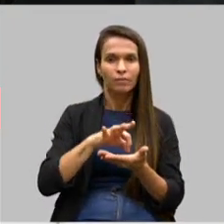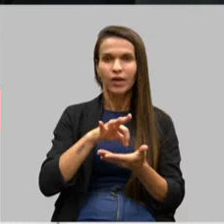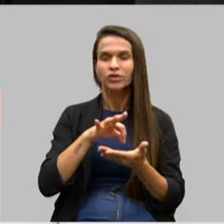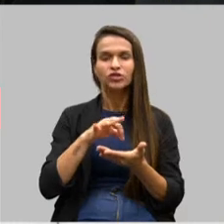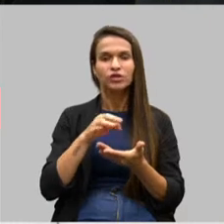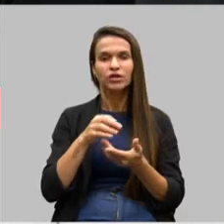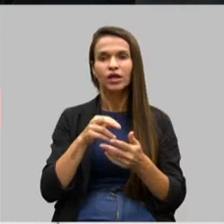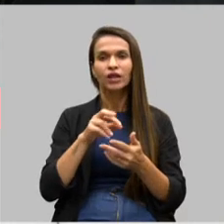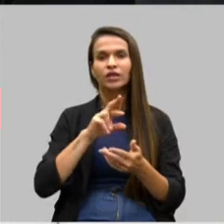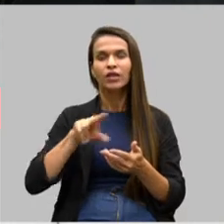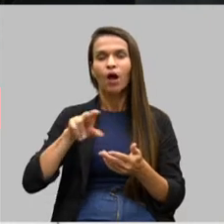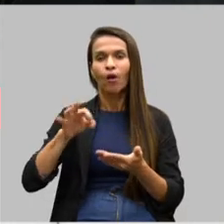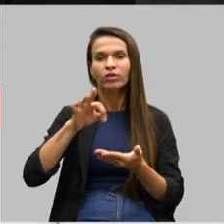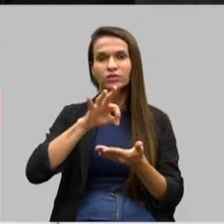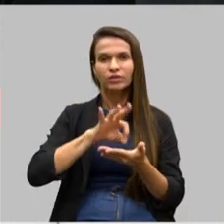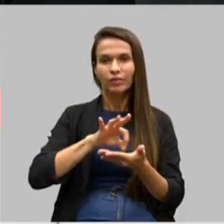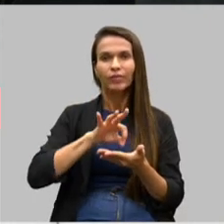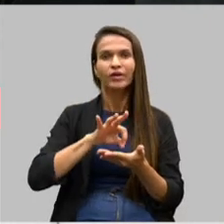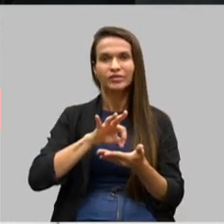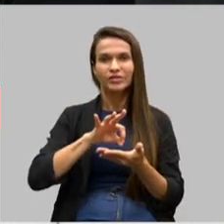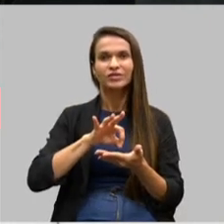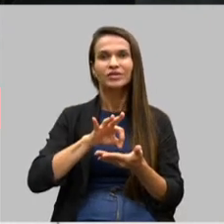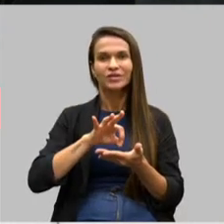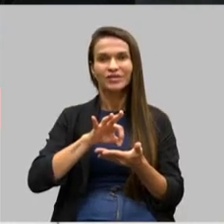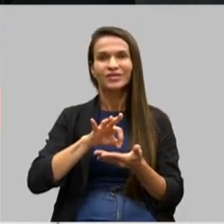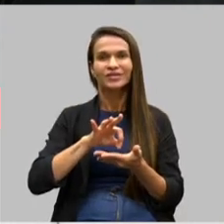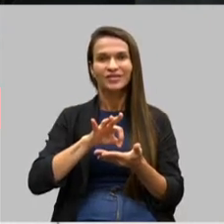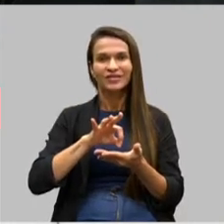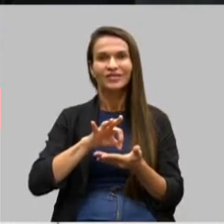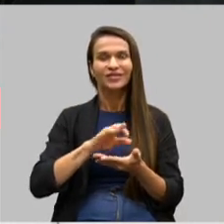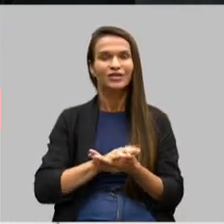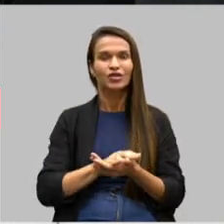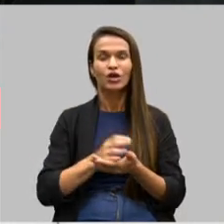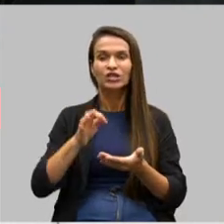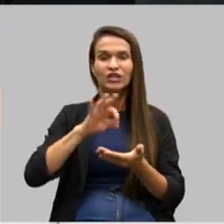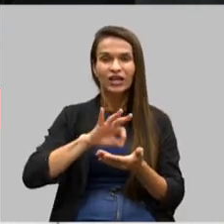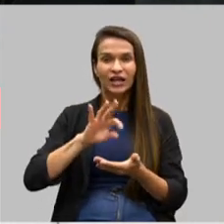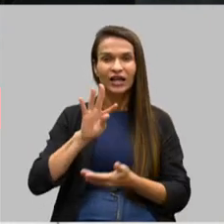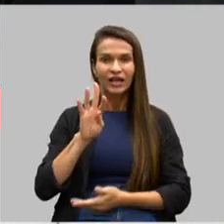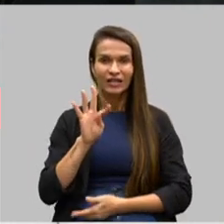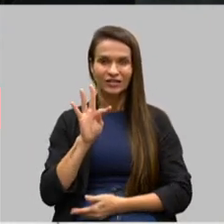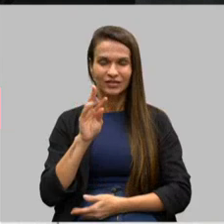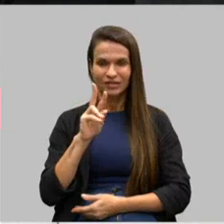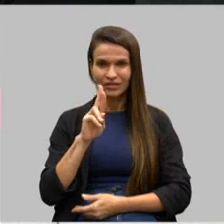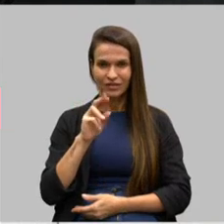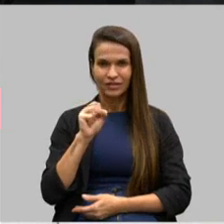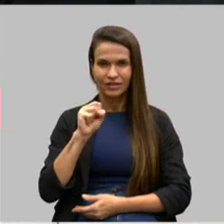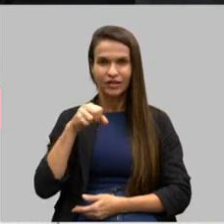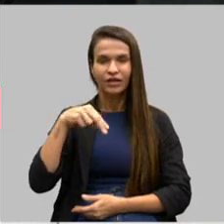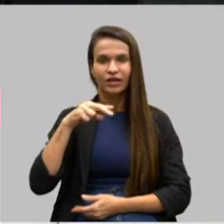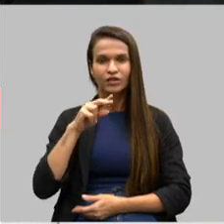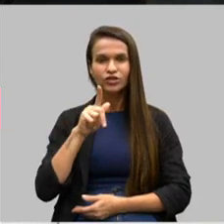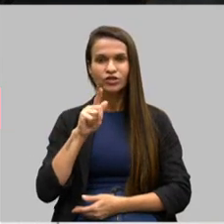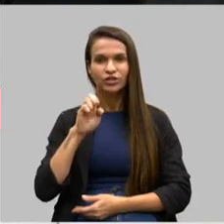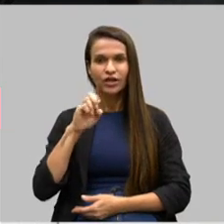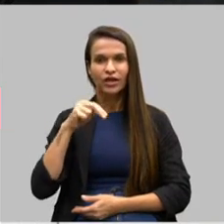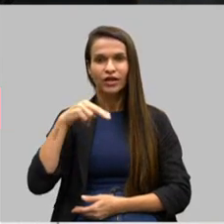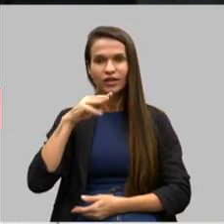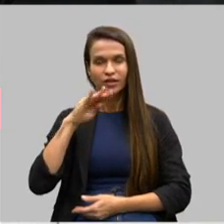semente que não é a semente que eles chamam semente da gente. Então, ele não compra semente transgênica. A gente constrói o banco de semente para a